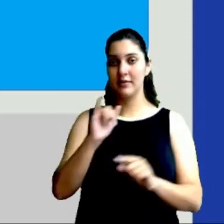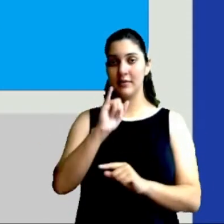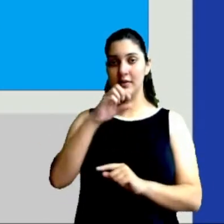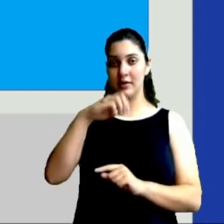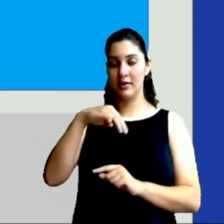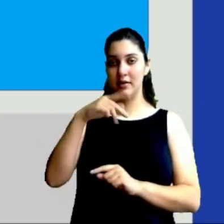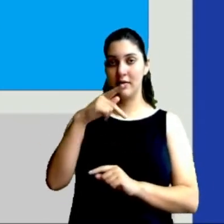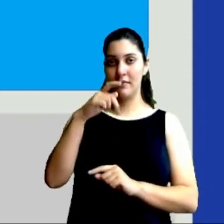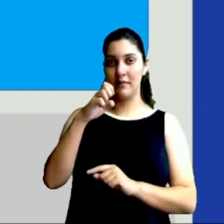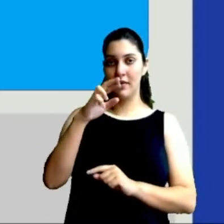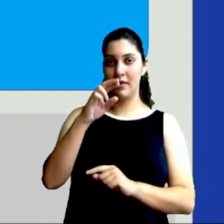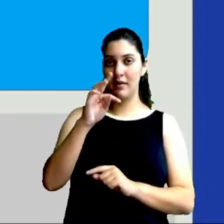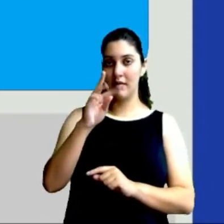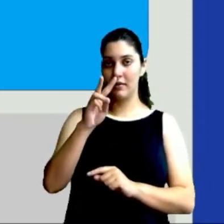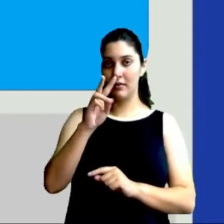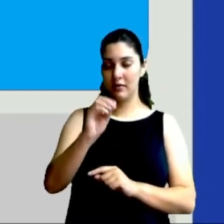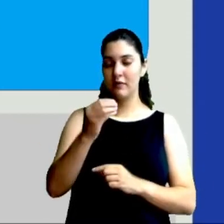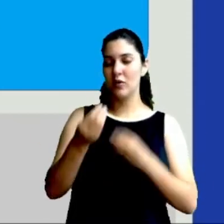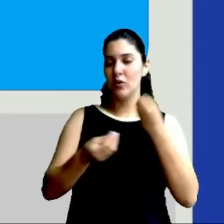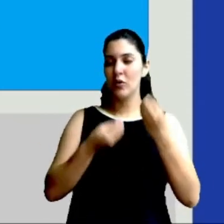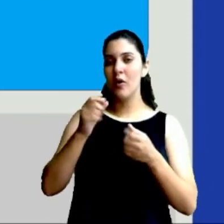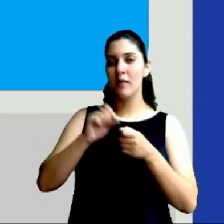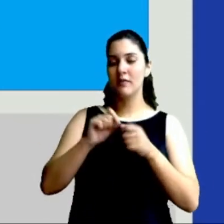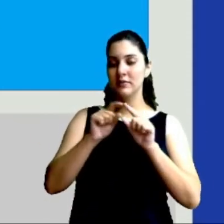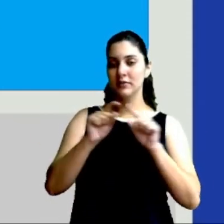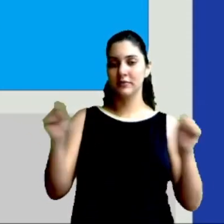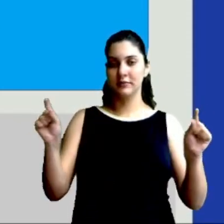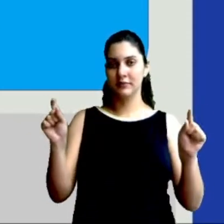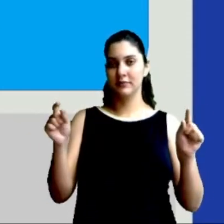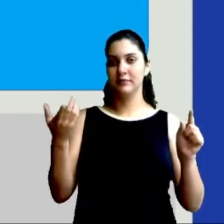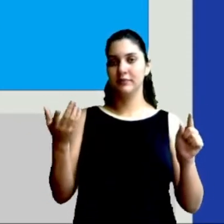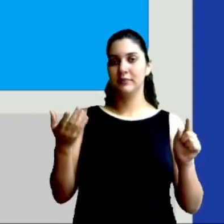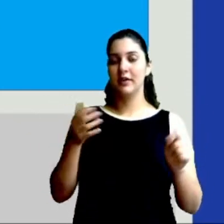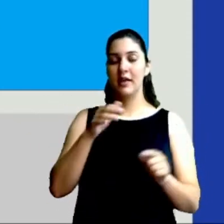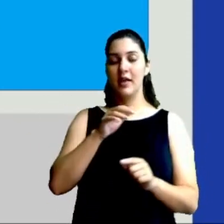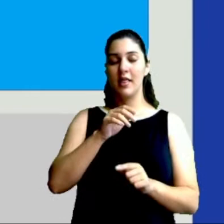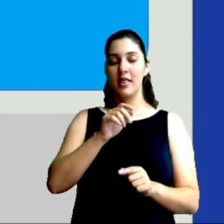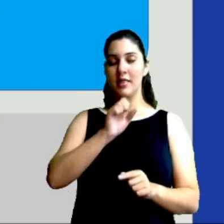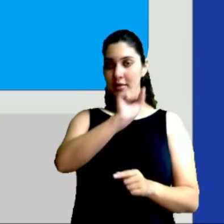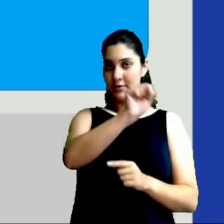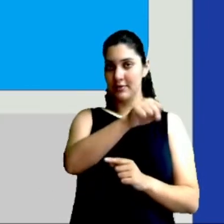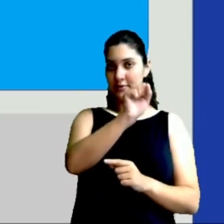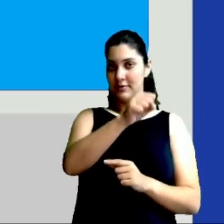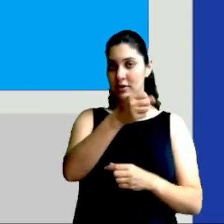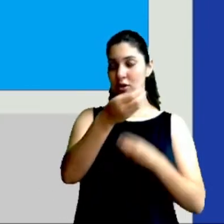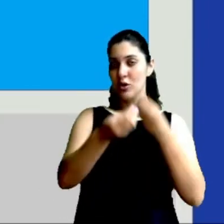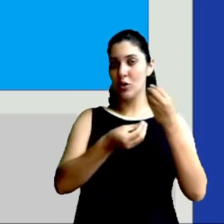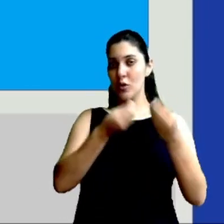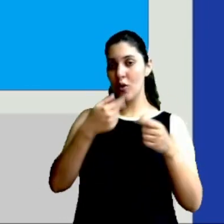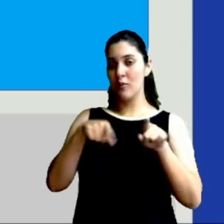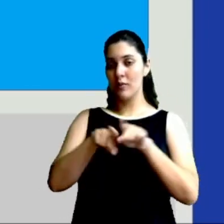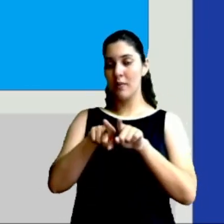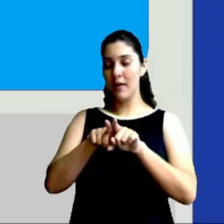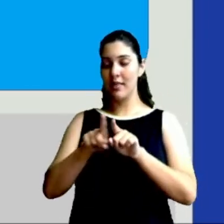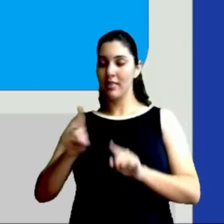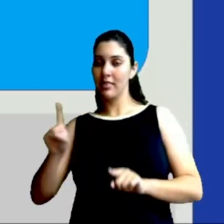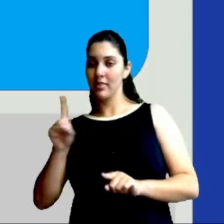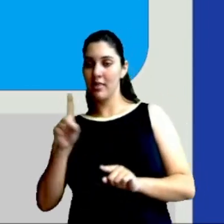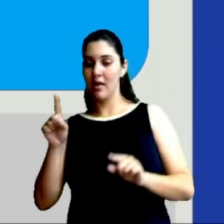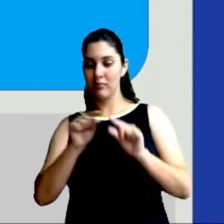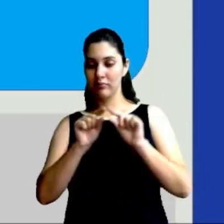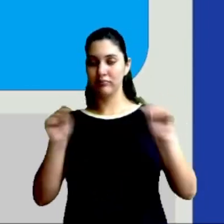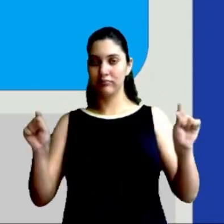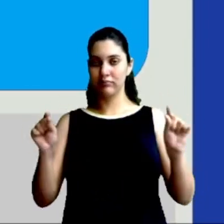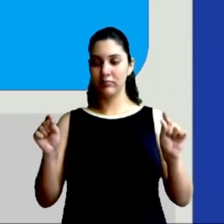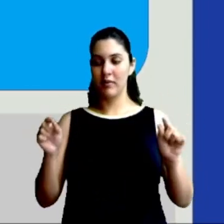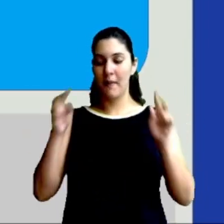Como é que eu faço uma frase na forma afirmativa e como é que eu coloco essa frase também na negativa? Então, se liga